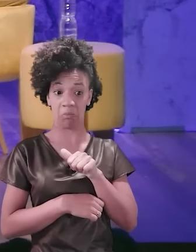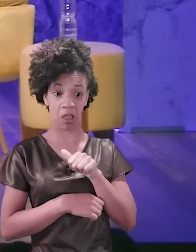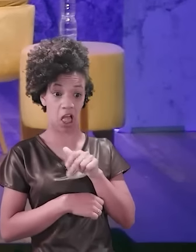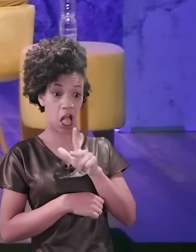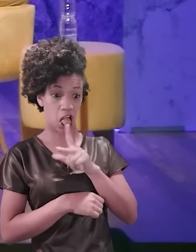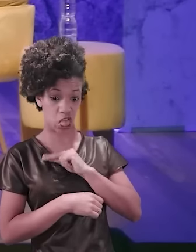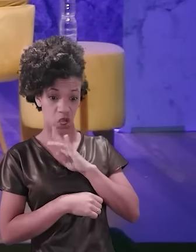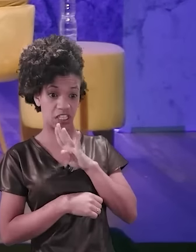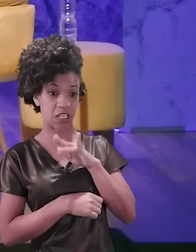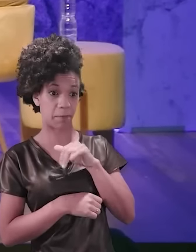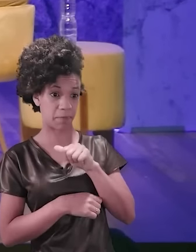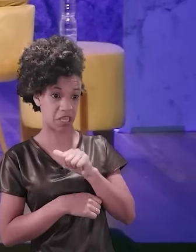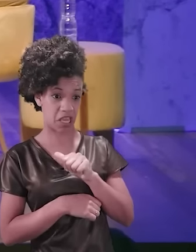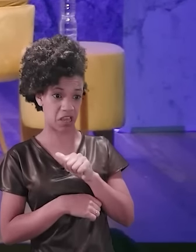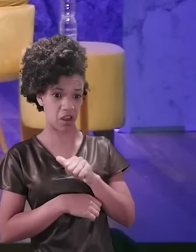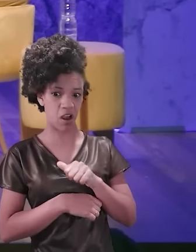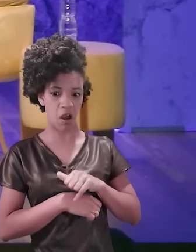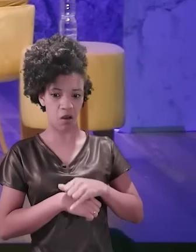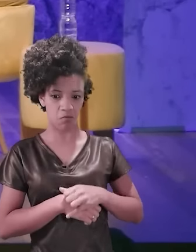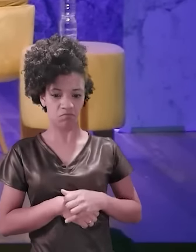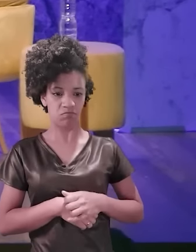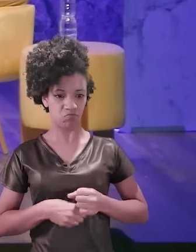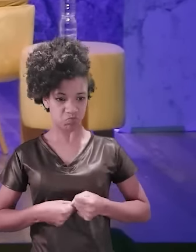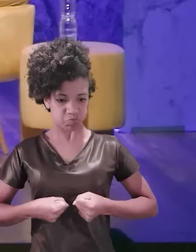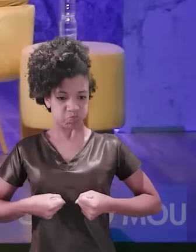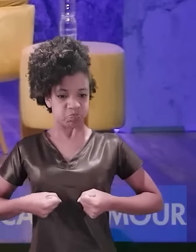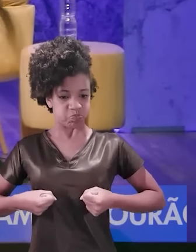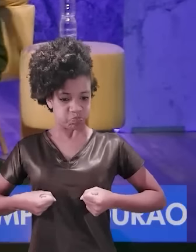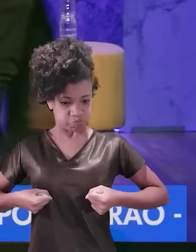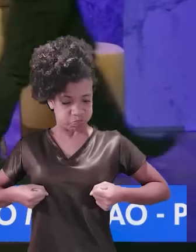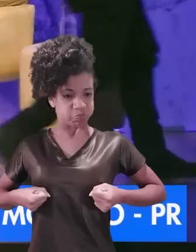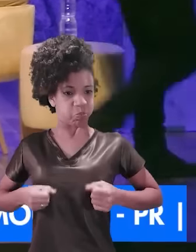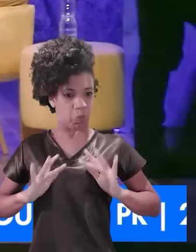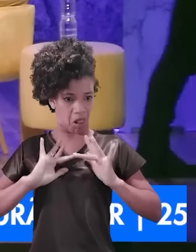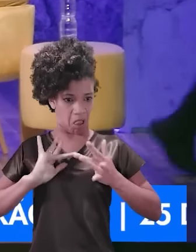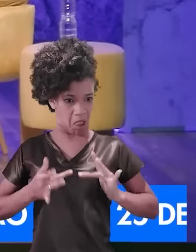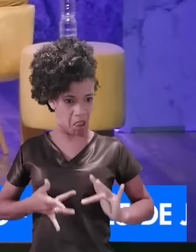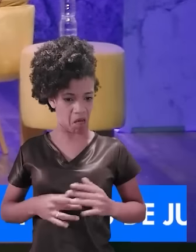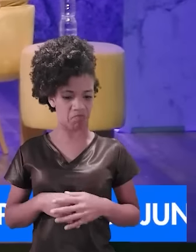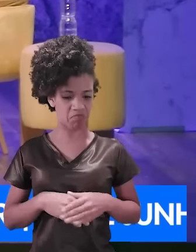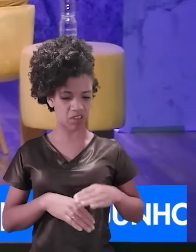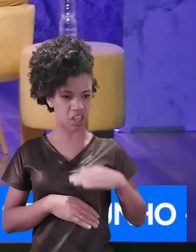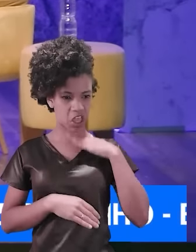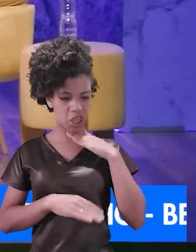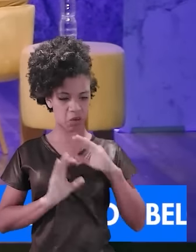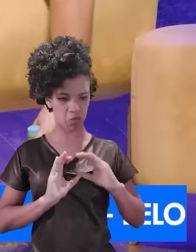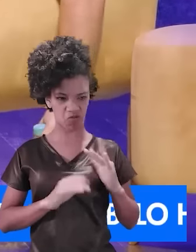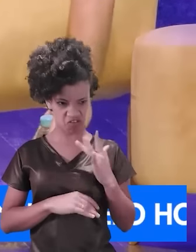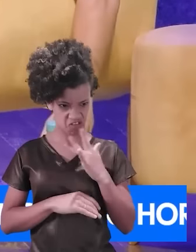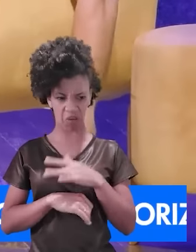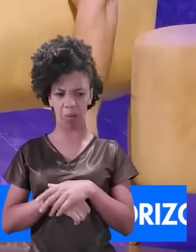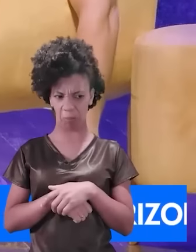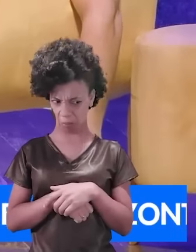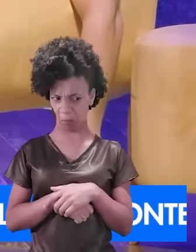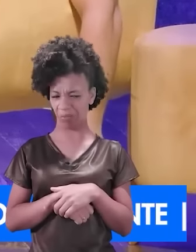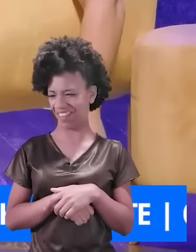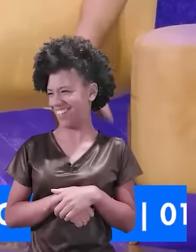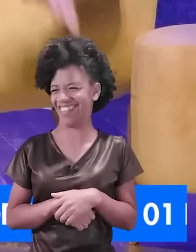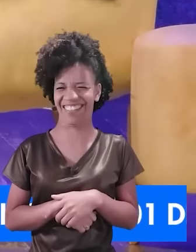nossa Bia quanto arrumou nem um o que pude requerida